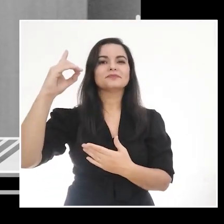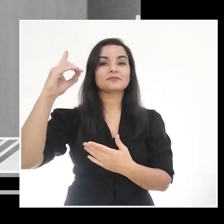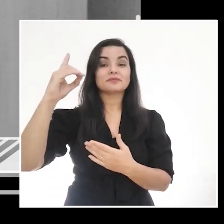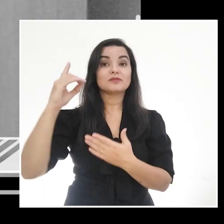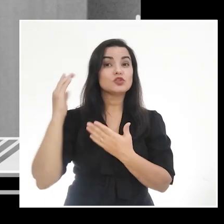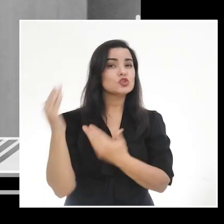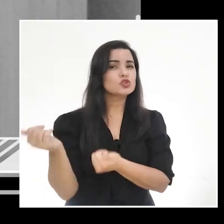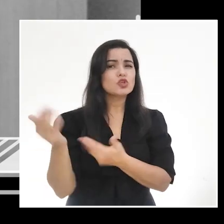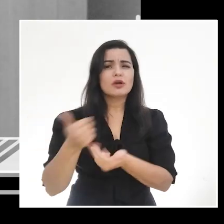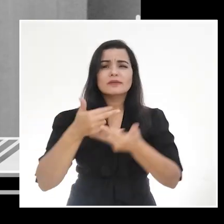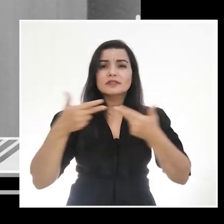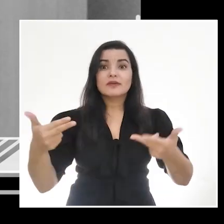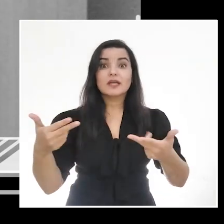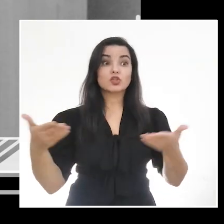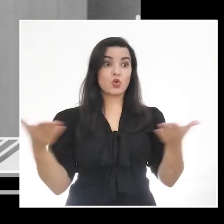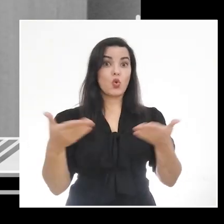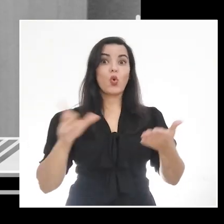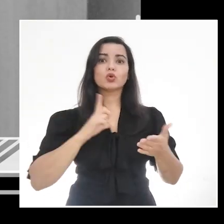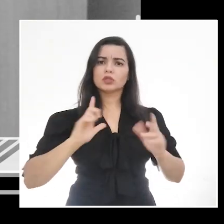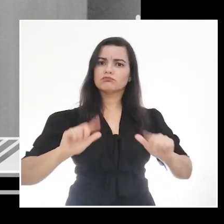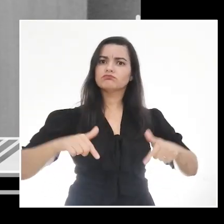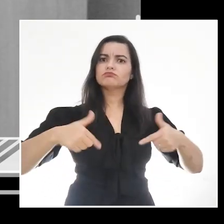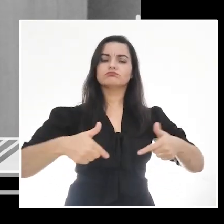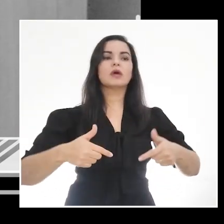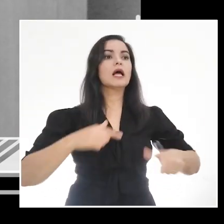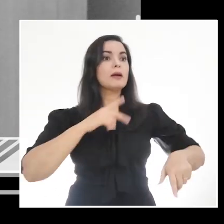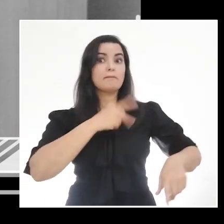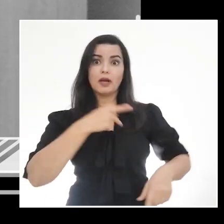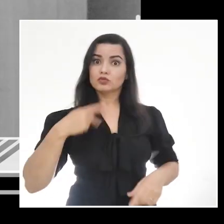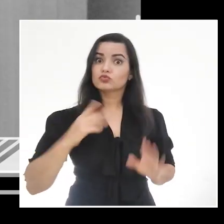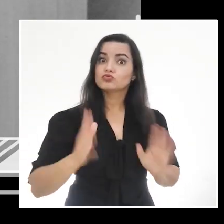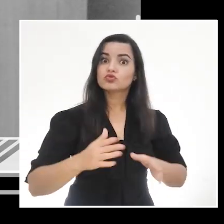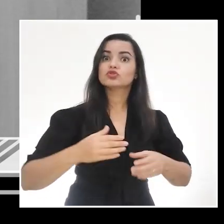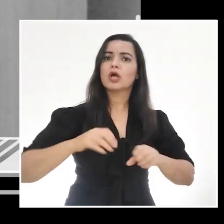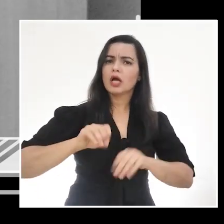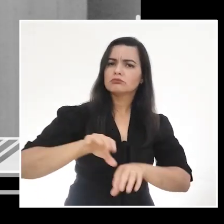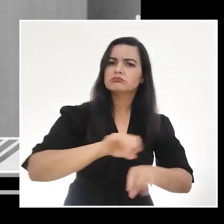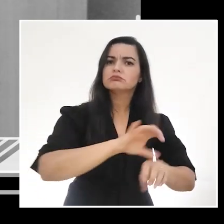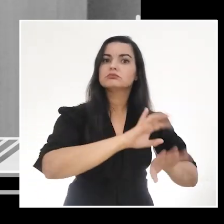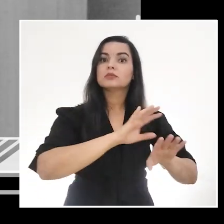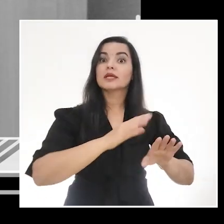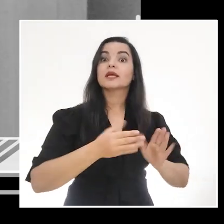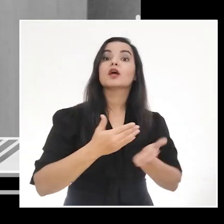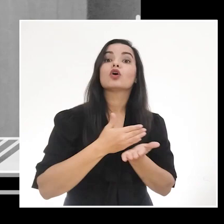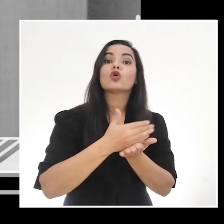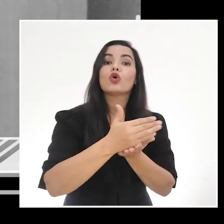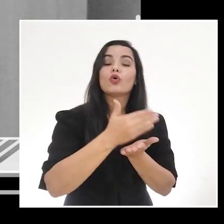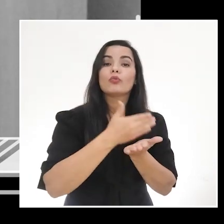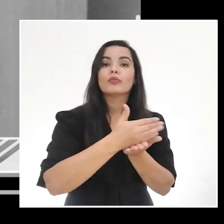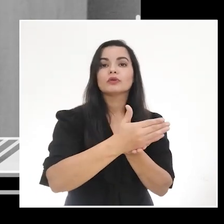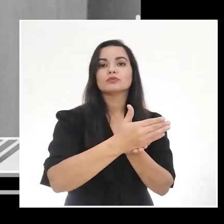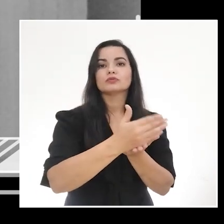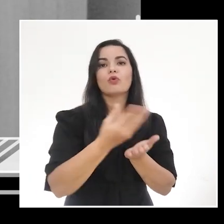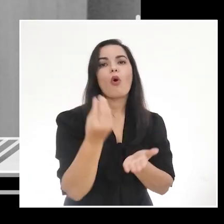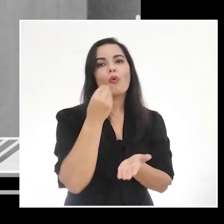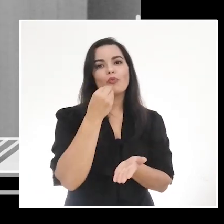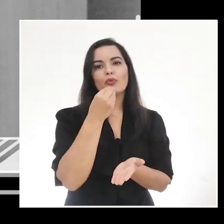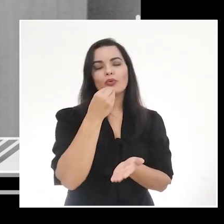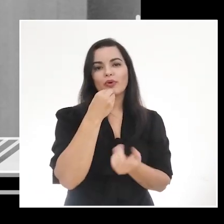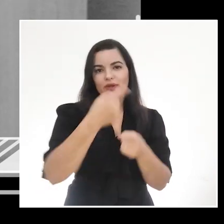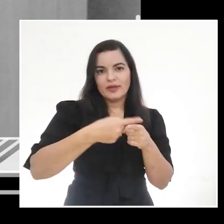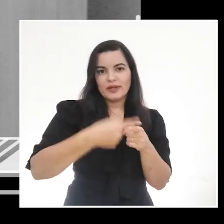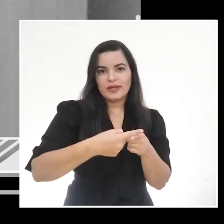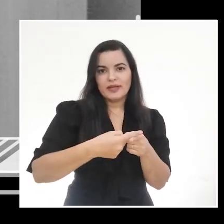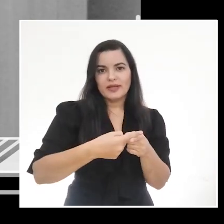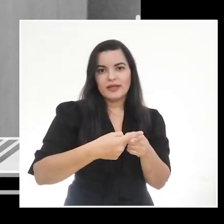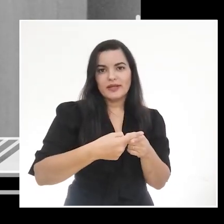e vejo que, graças a Deus, há muitos jovens que hoje estão aí já no pastorado e tudo,